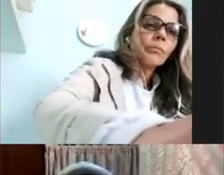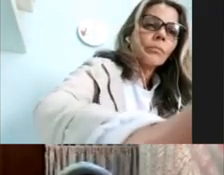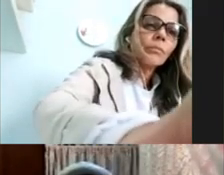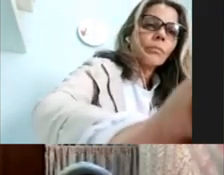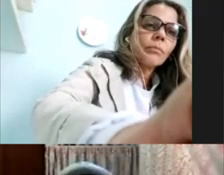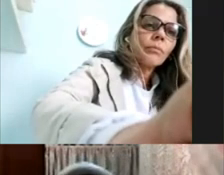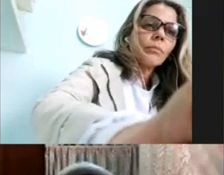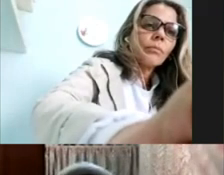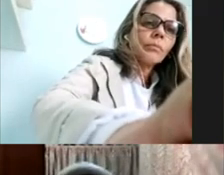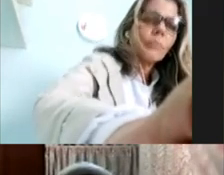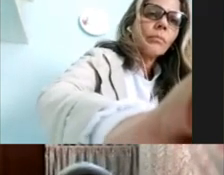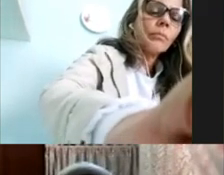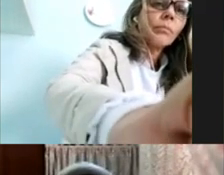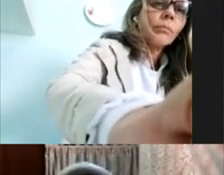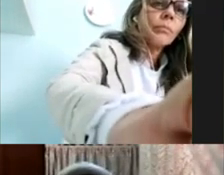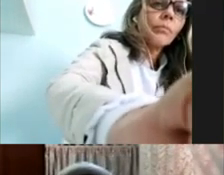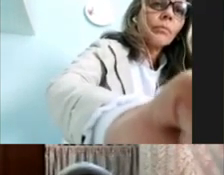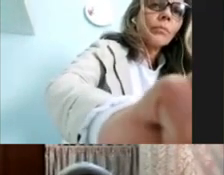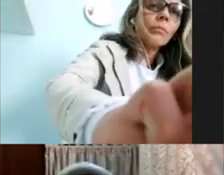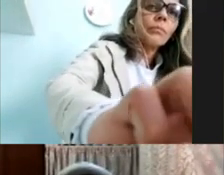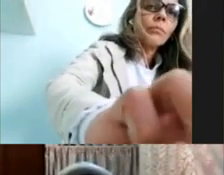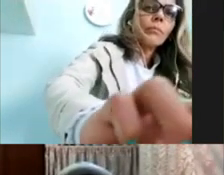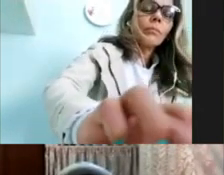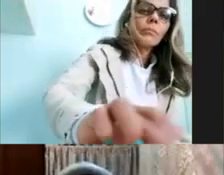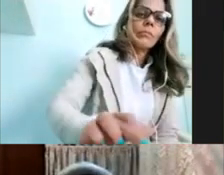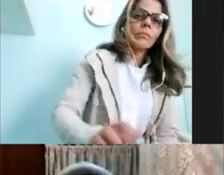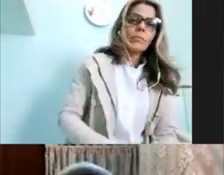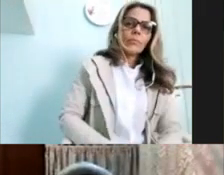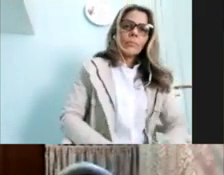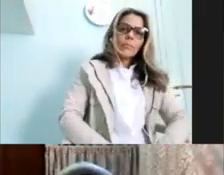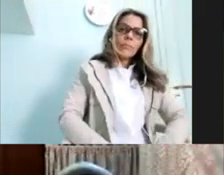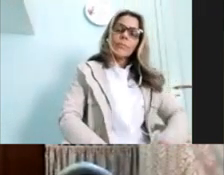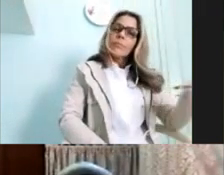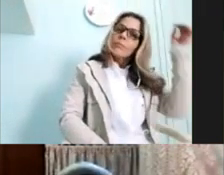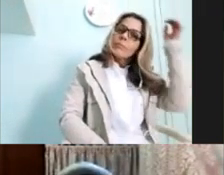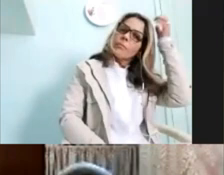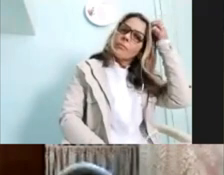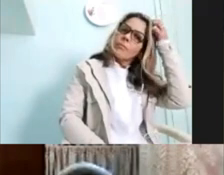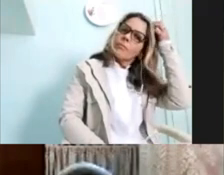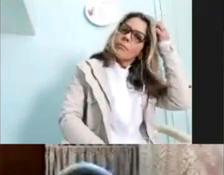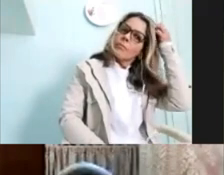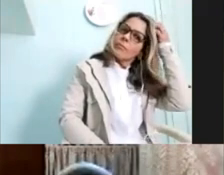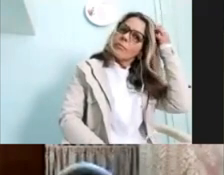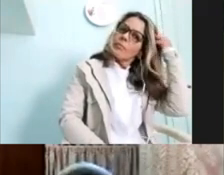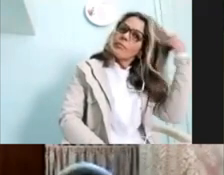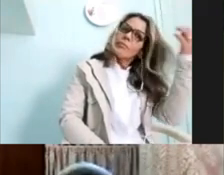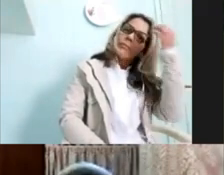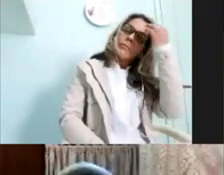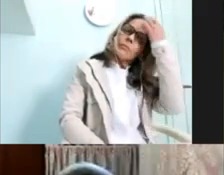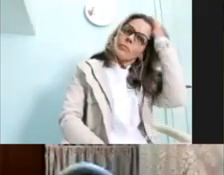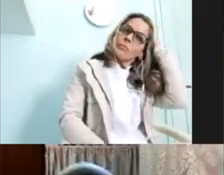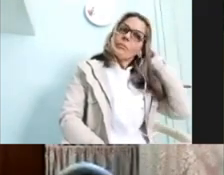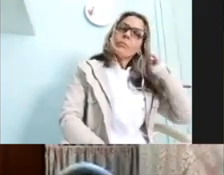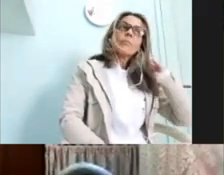tomar remédios diariamente e passar meus dias dopada de medicação. O medo tomava conta dos meus